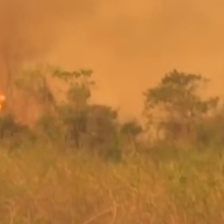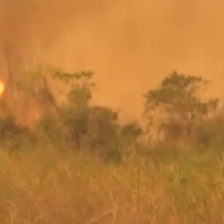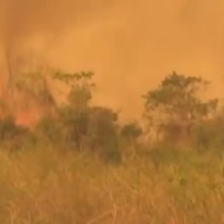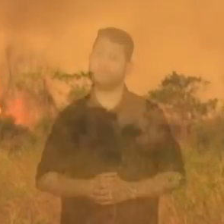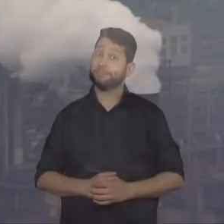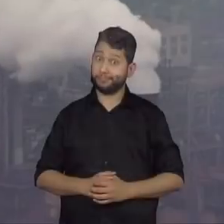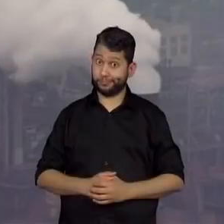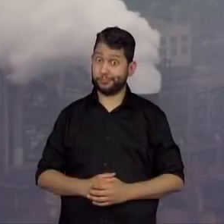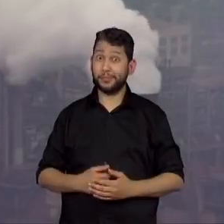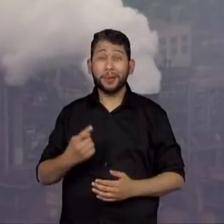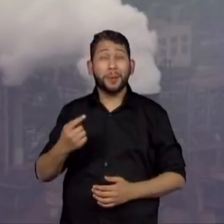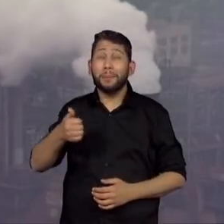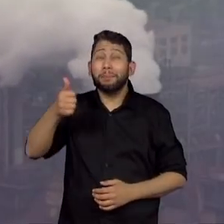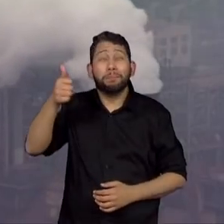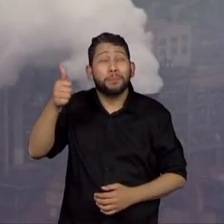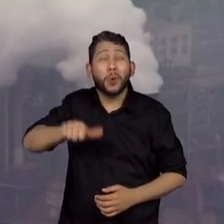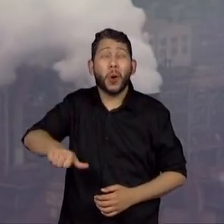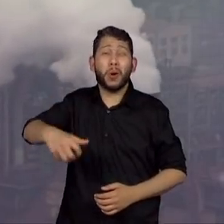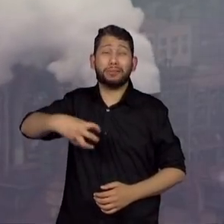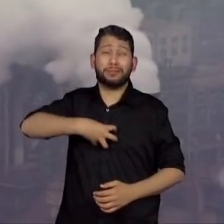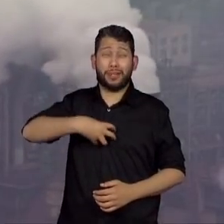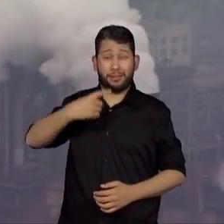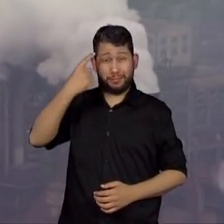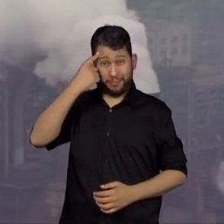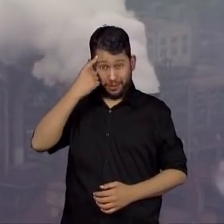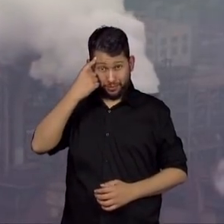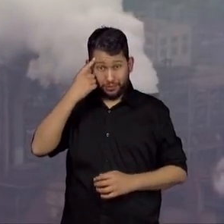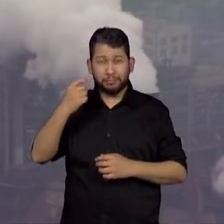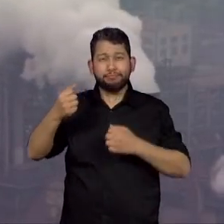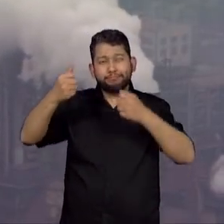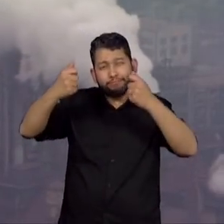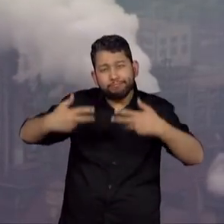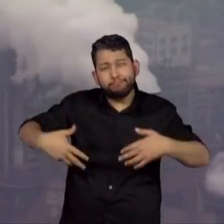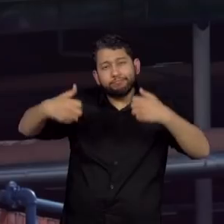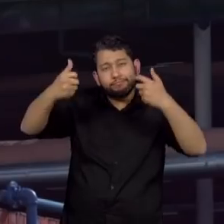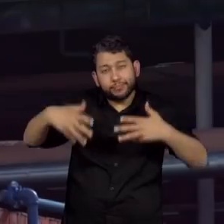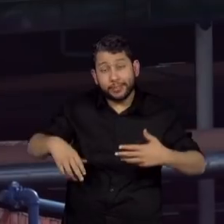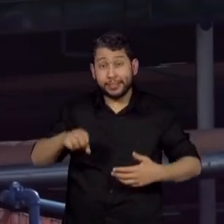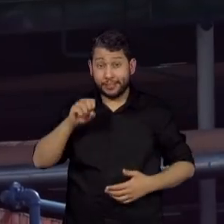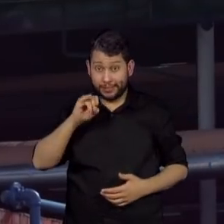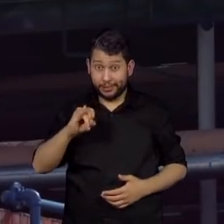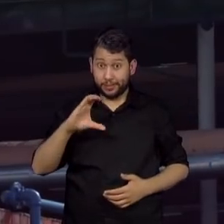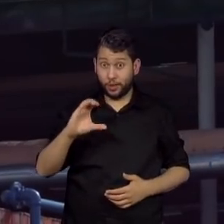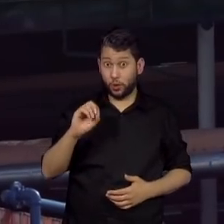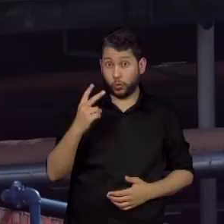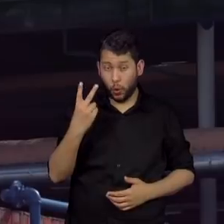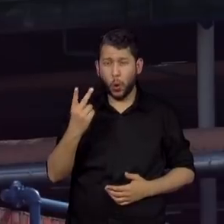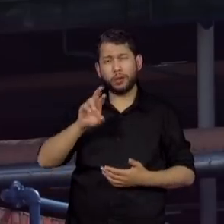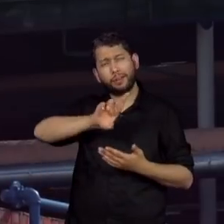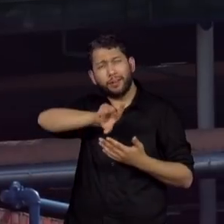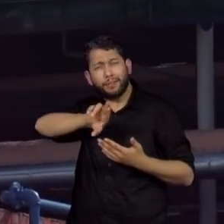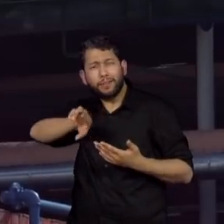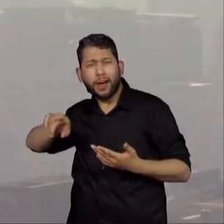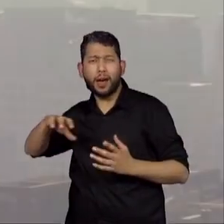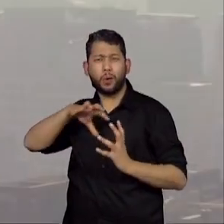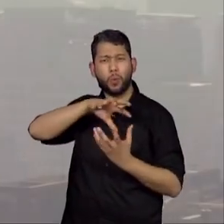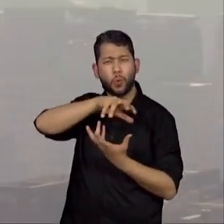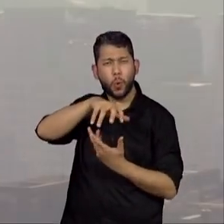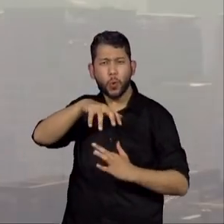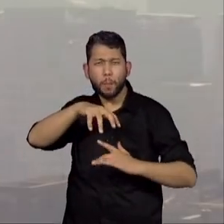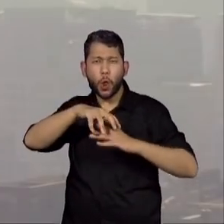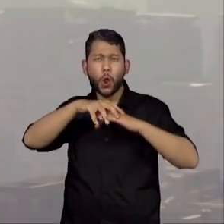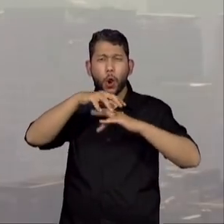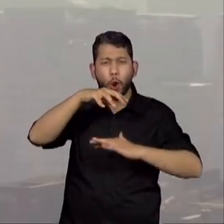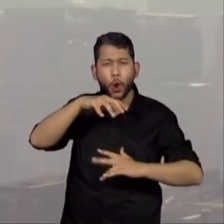Um dos cenários mais pessimistas do artigo aponta que, se as emissões de gases do efeito estufa permanecerem